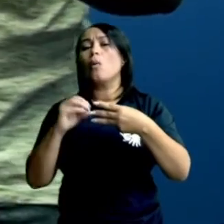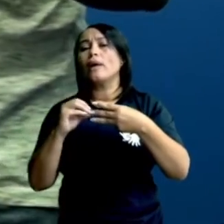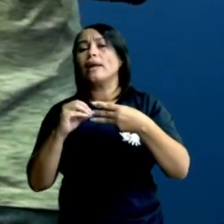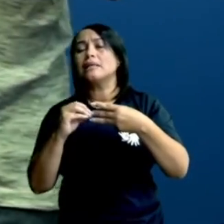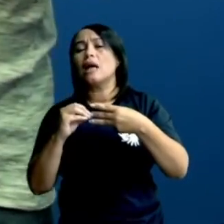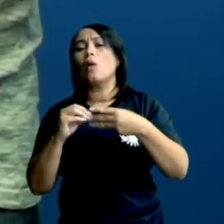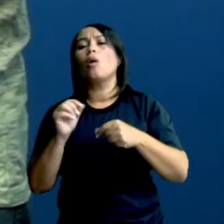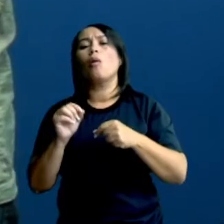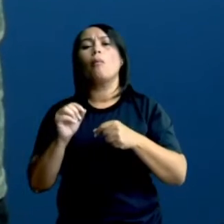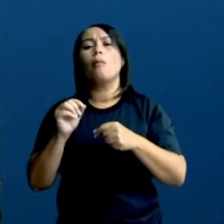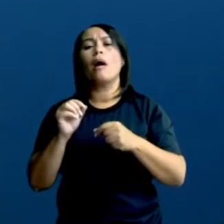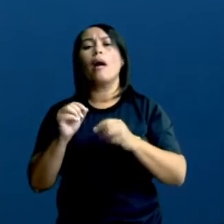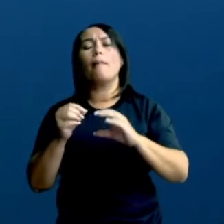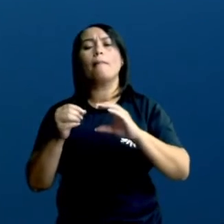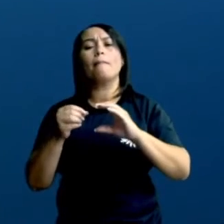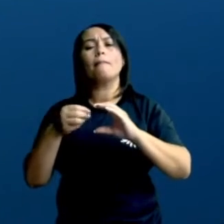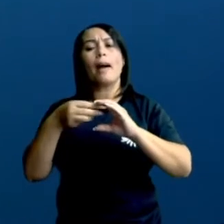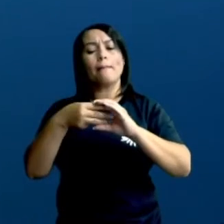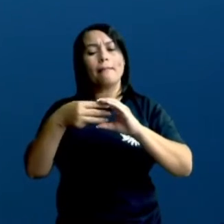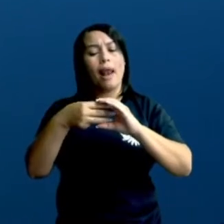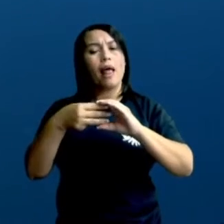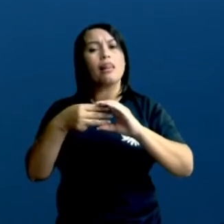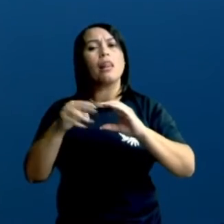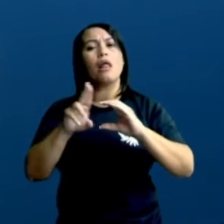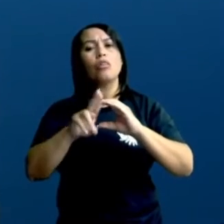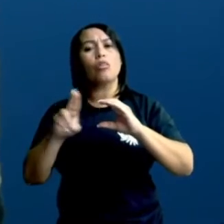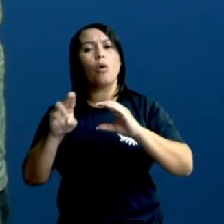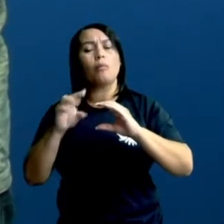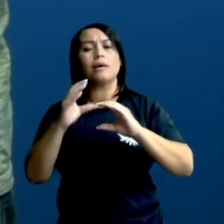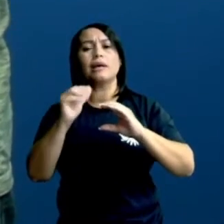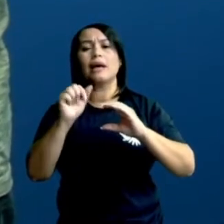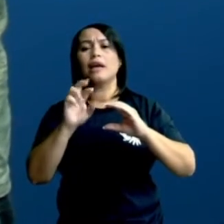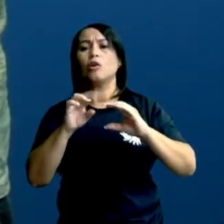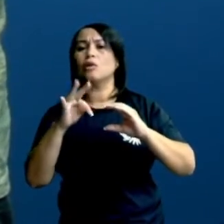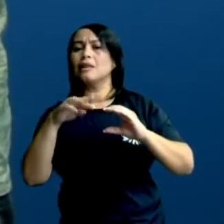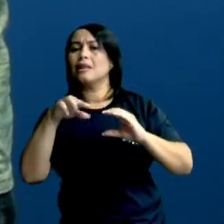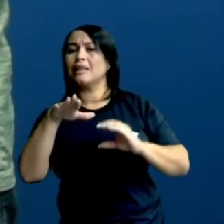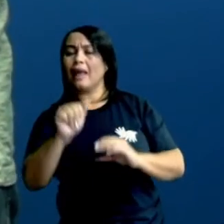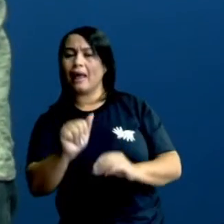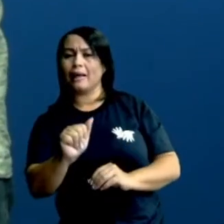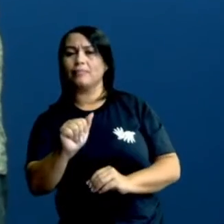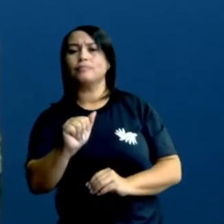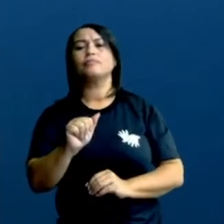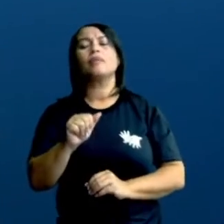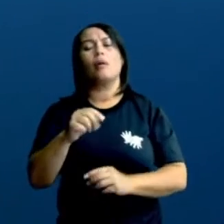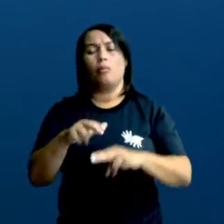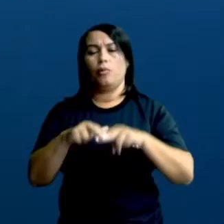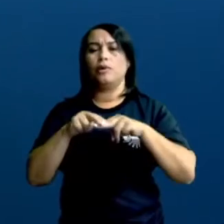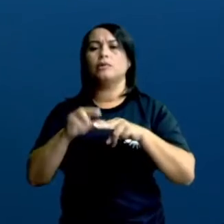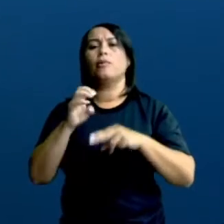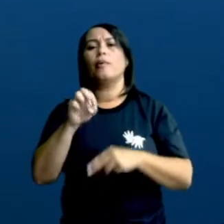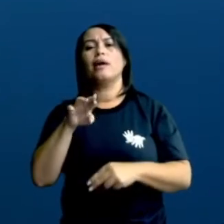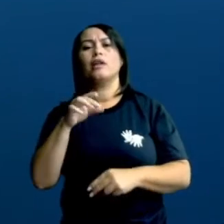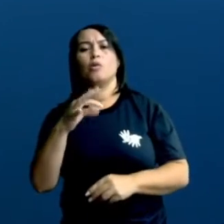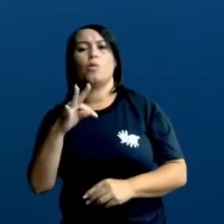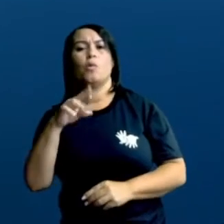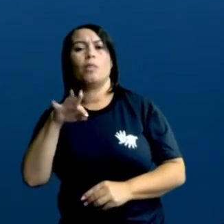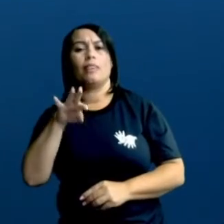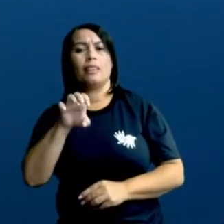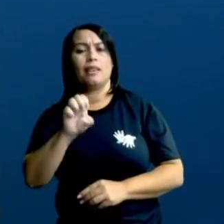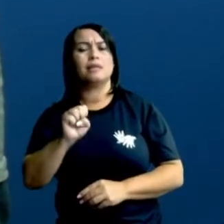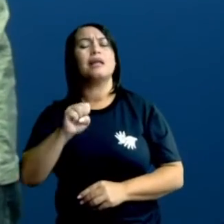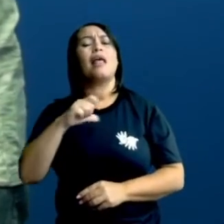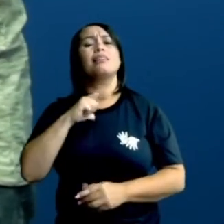isso são eucariontes e o seu núcleo é recoberto por uma membrana chamada carioteca. Por isso são seres eucariontes.